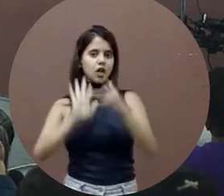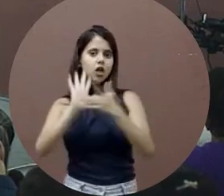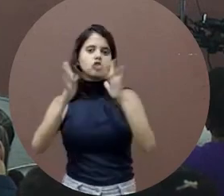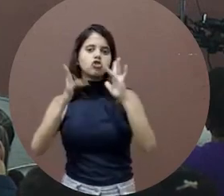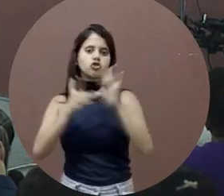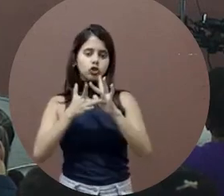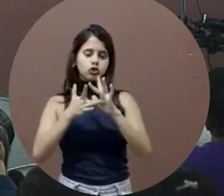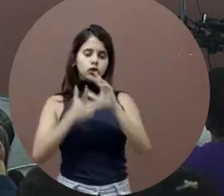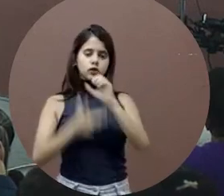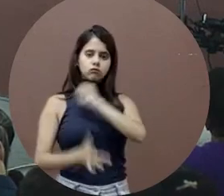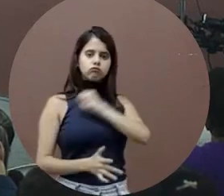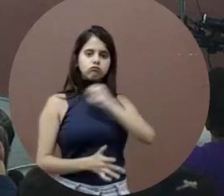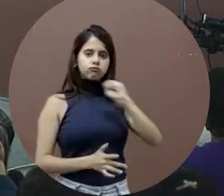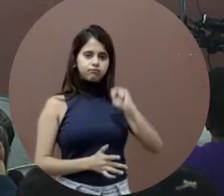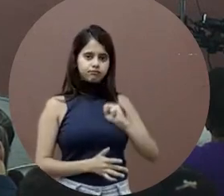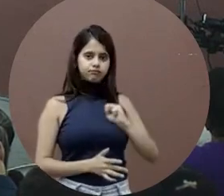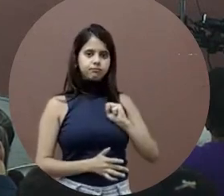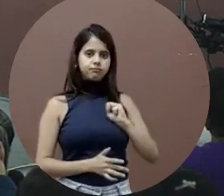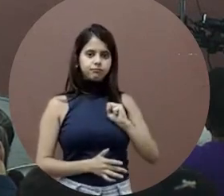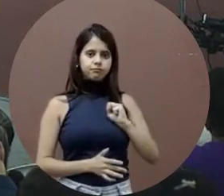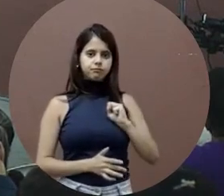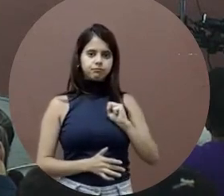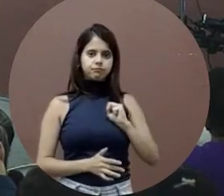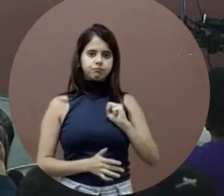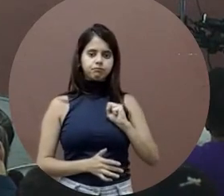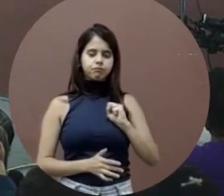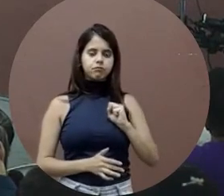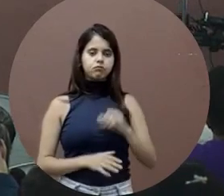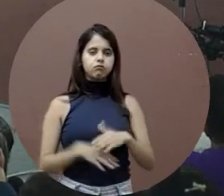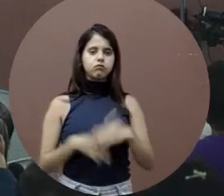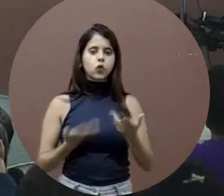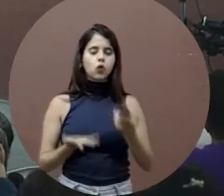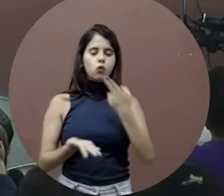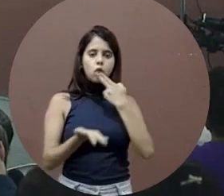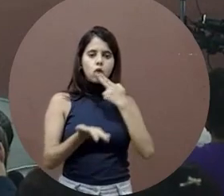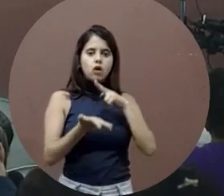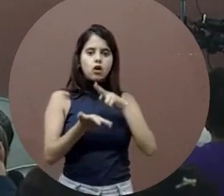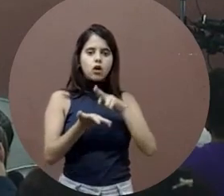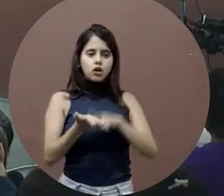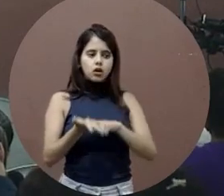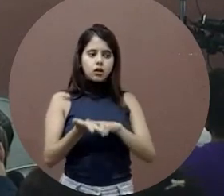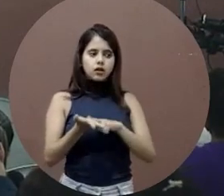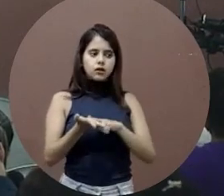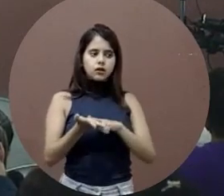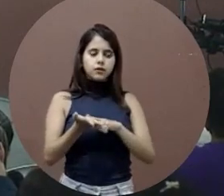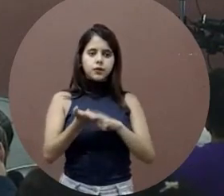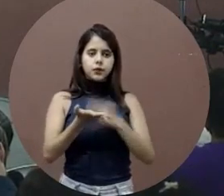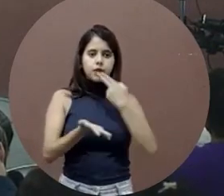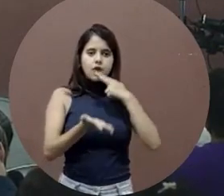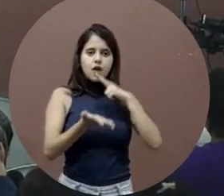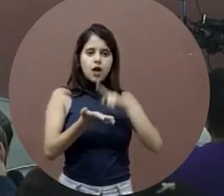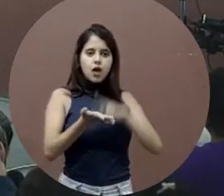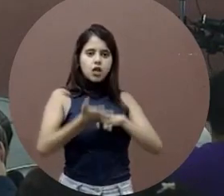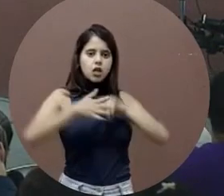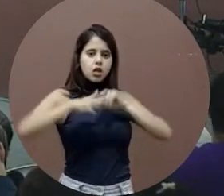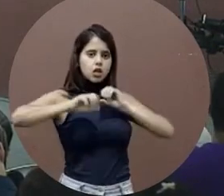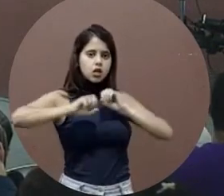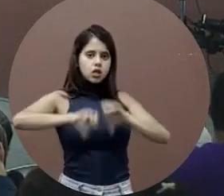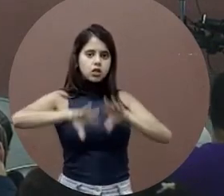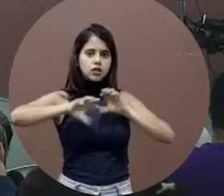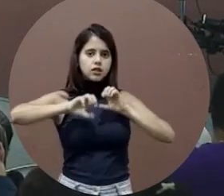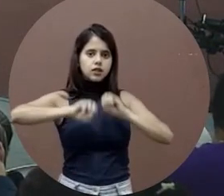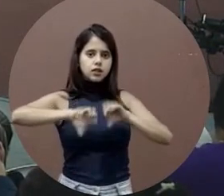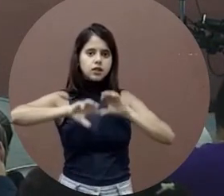nos representa diante do Pai. É aqui que o restante da carta, então, é uma exortação